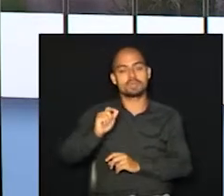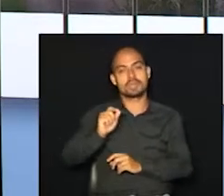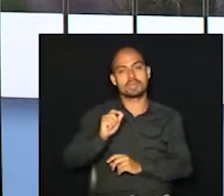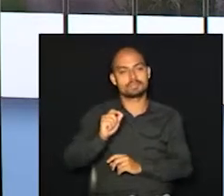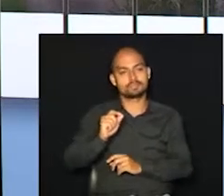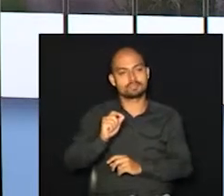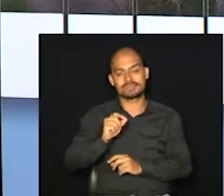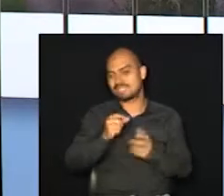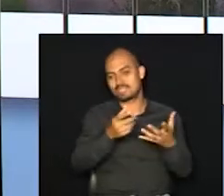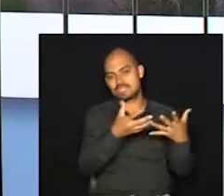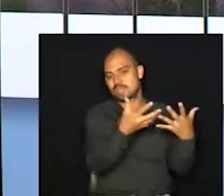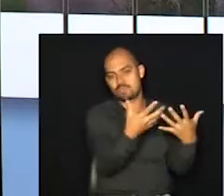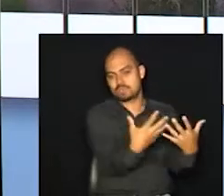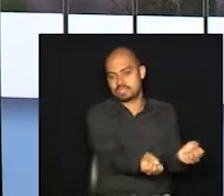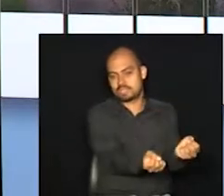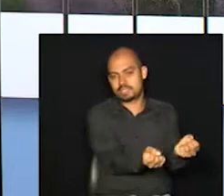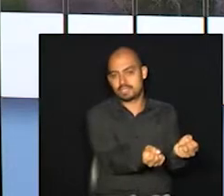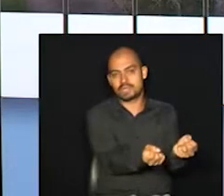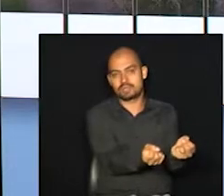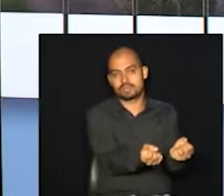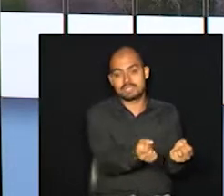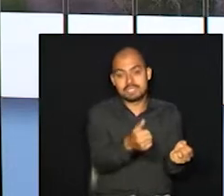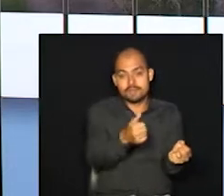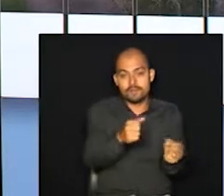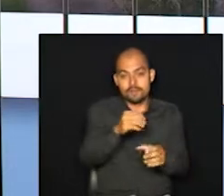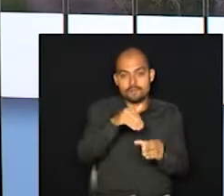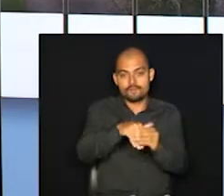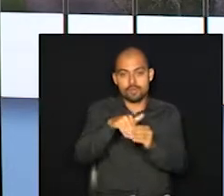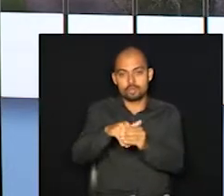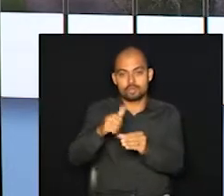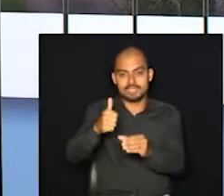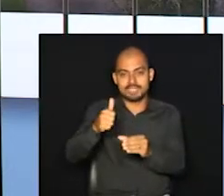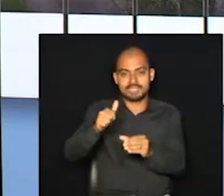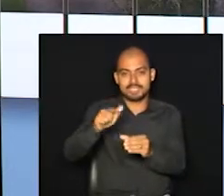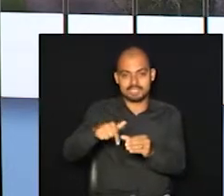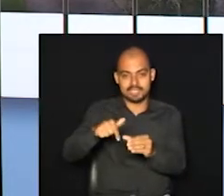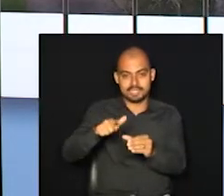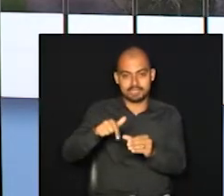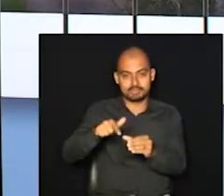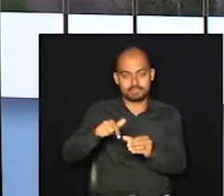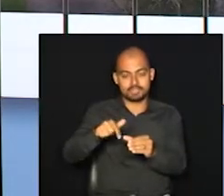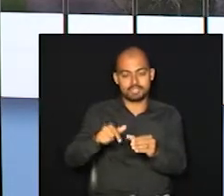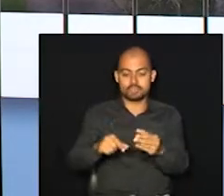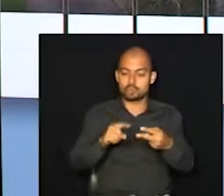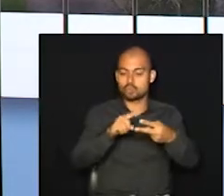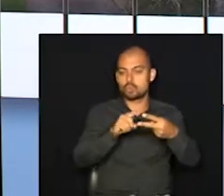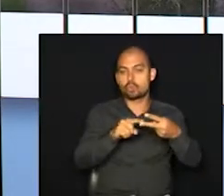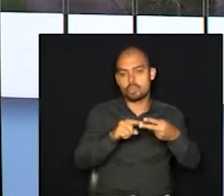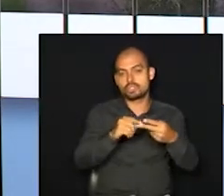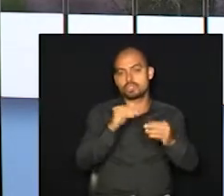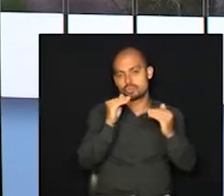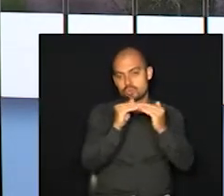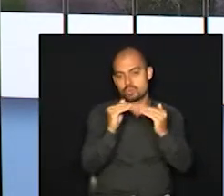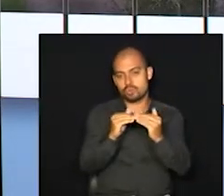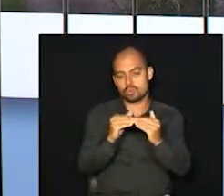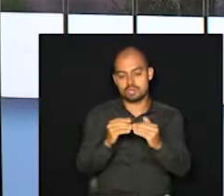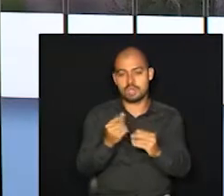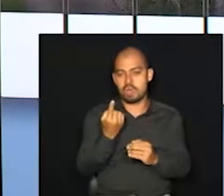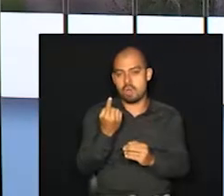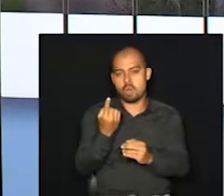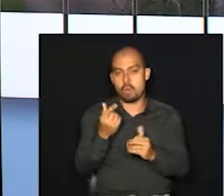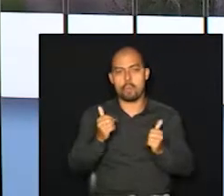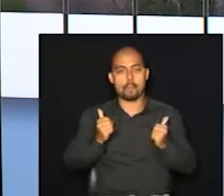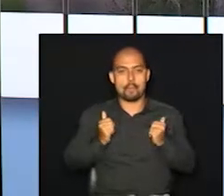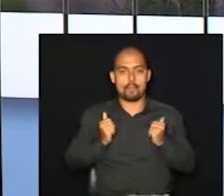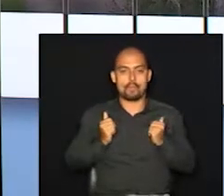pelos parlamentares, olha, com 17 votos contrários, 2 a favor e 1 abstenção, o projeto